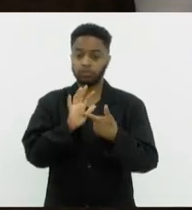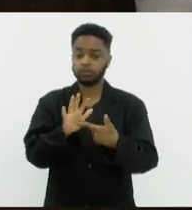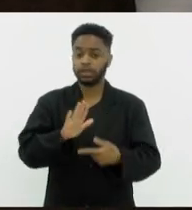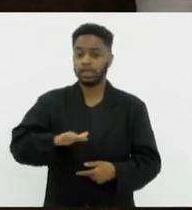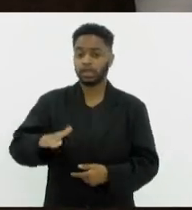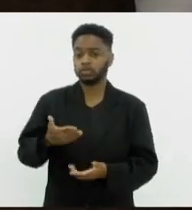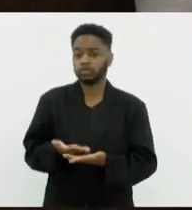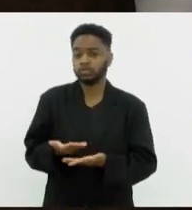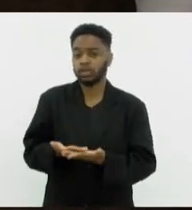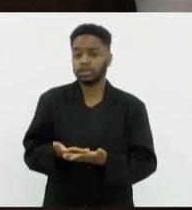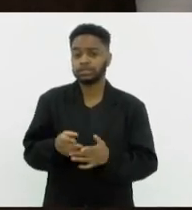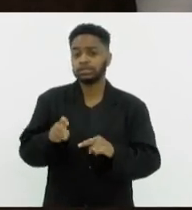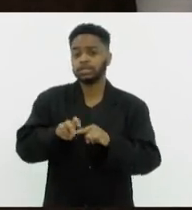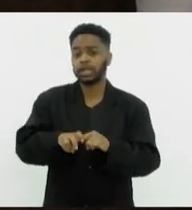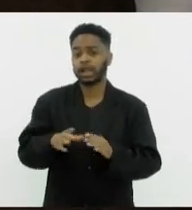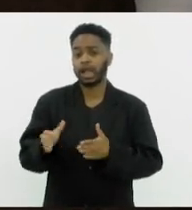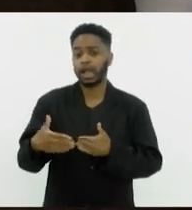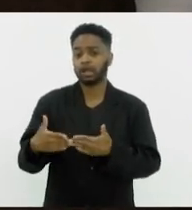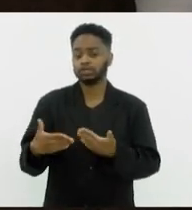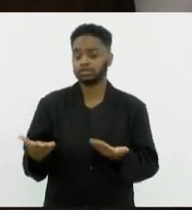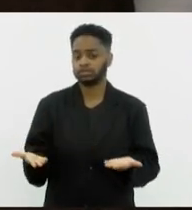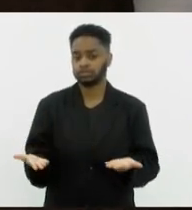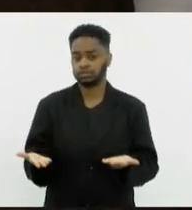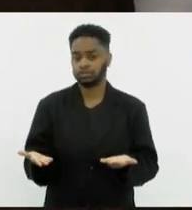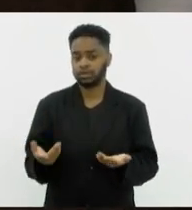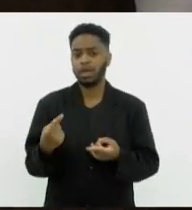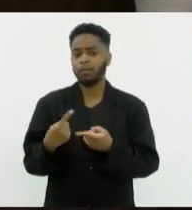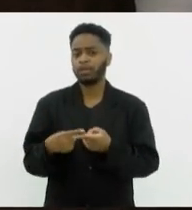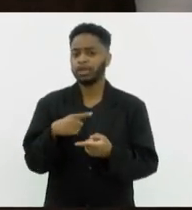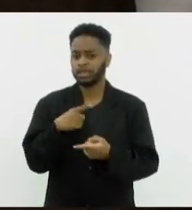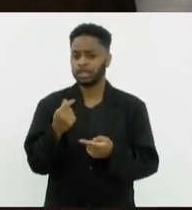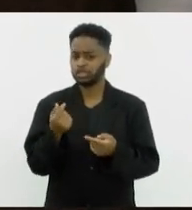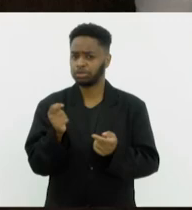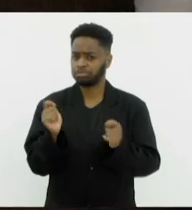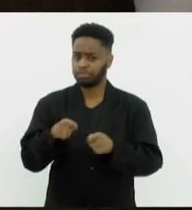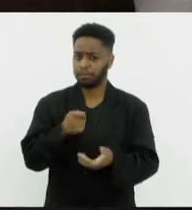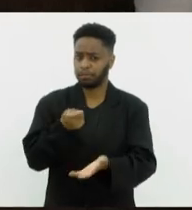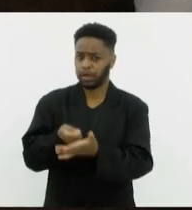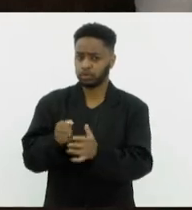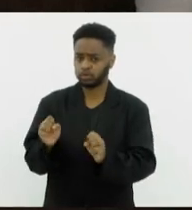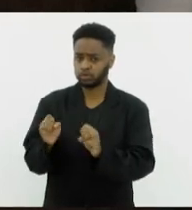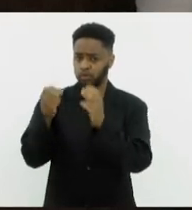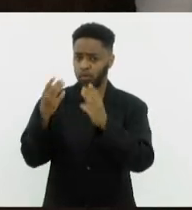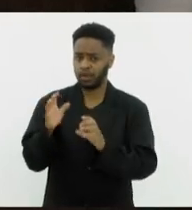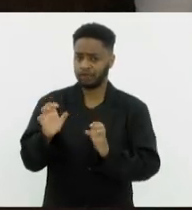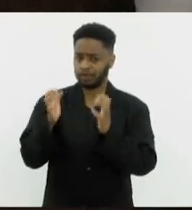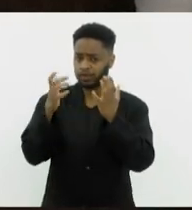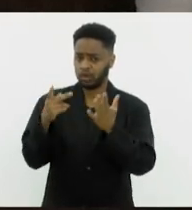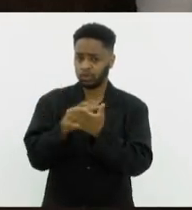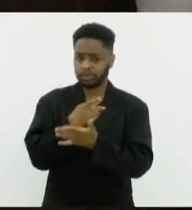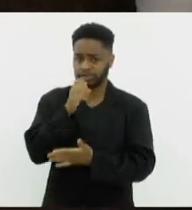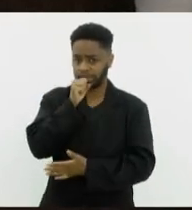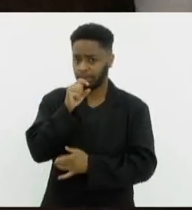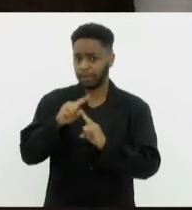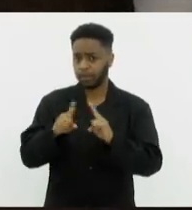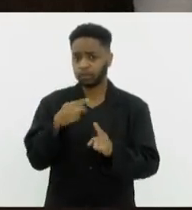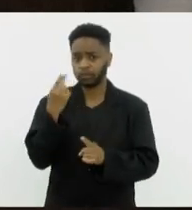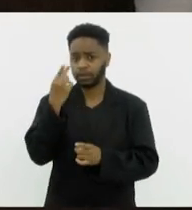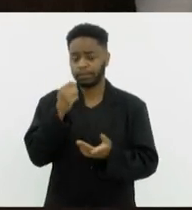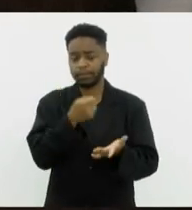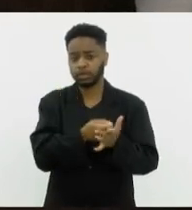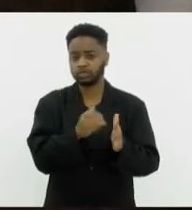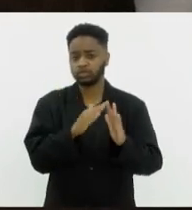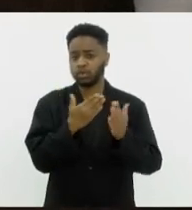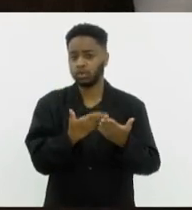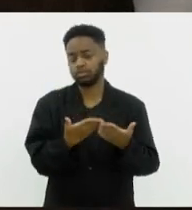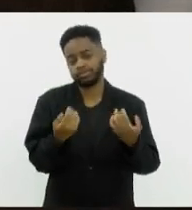estudando sentadas em caixote, porra. E por que tem dinheiro para o show, aquele tipo de evento que teve sábado e não tem para a escola? Então nós temos que